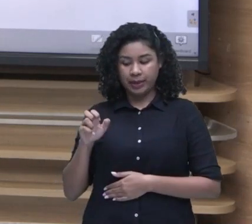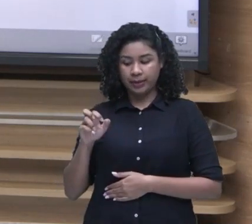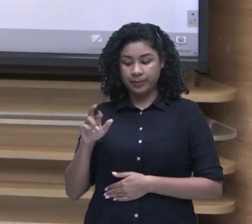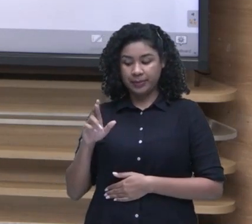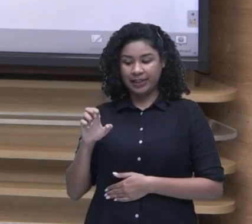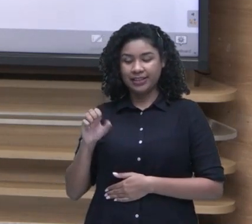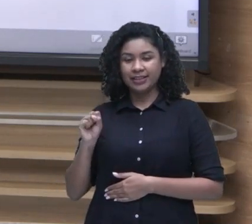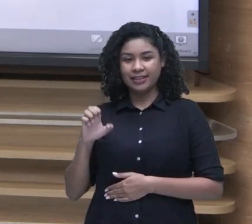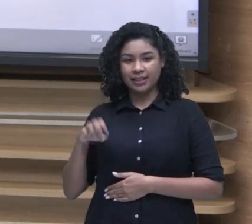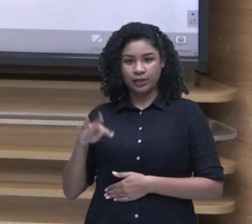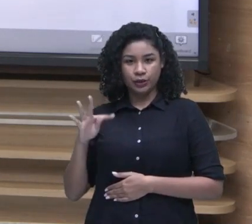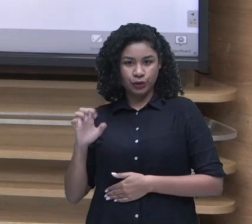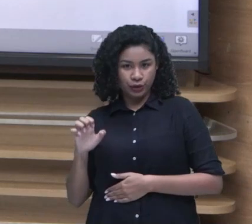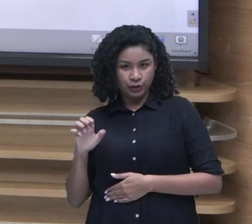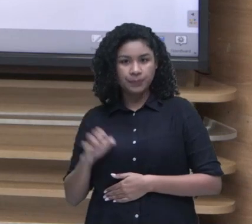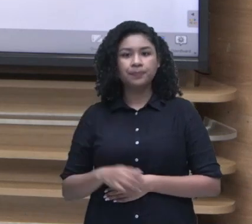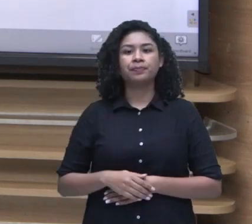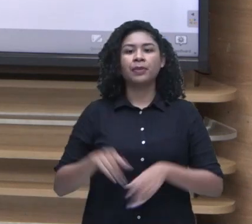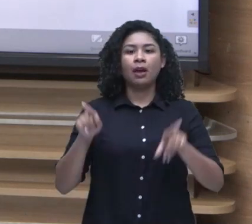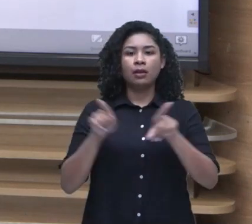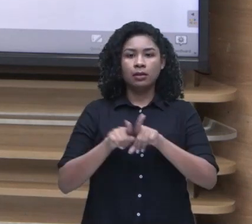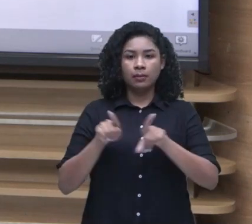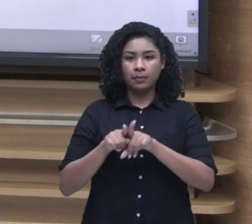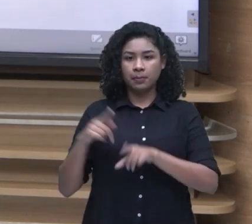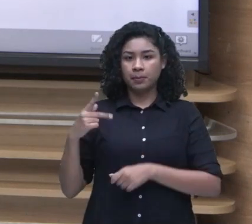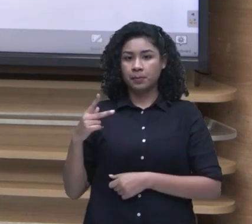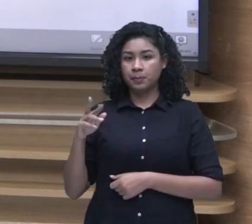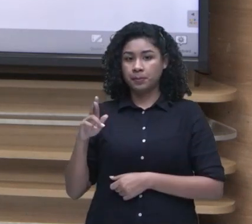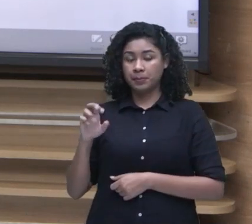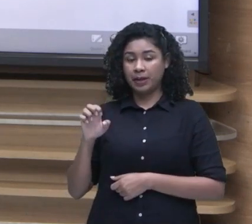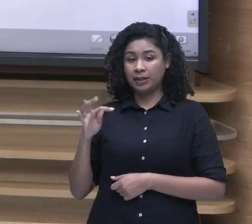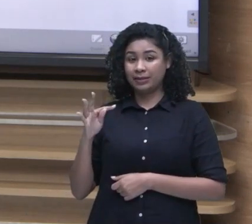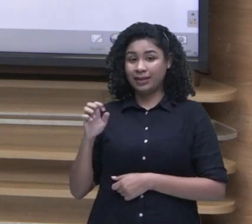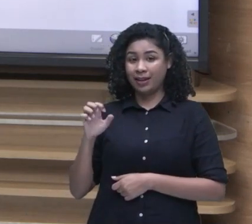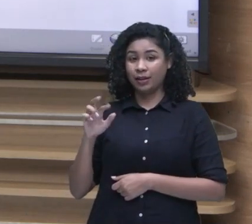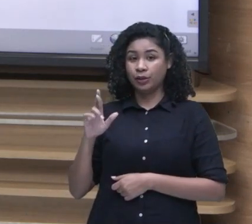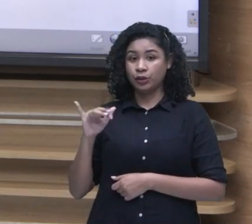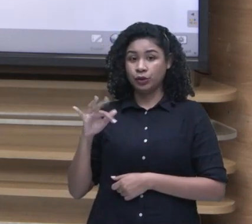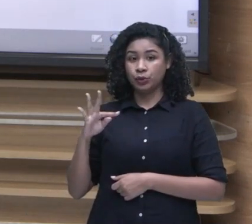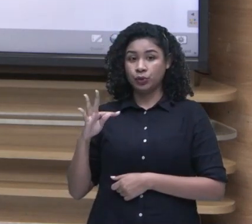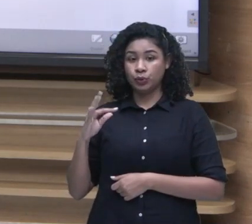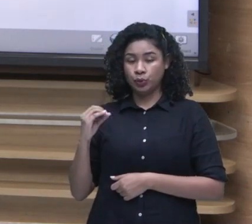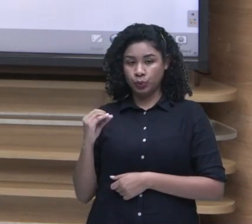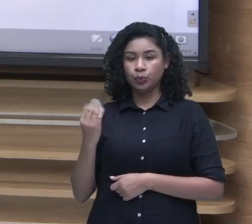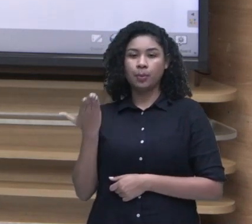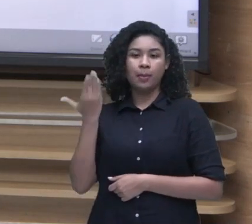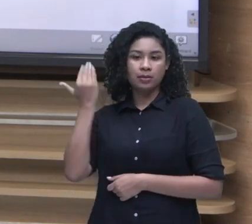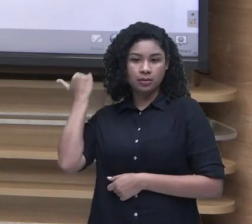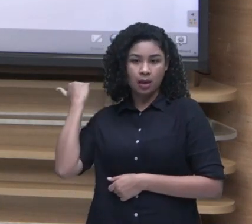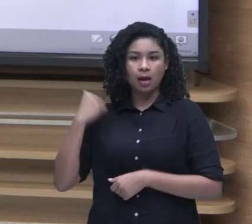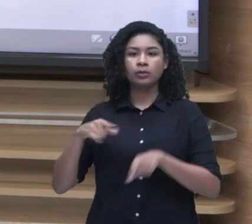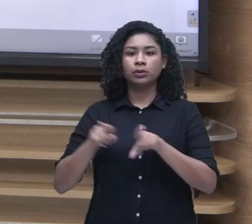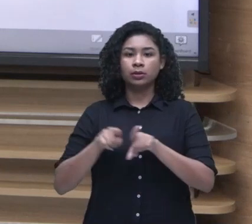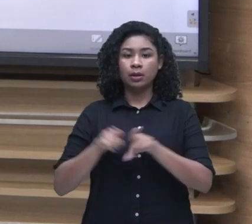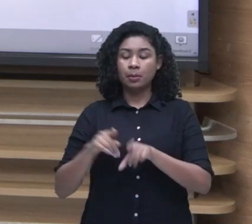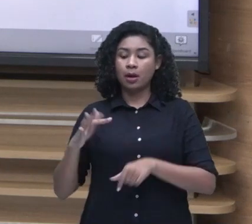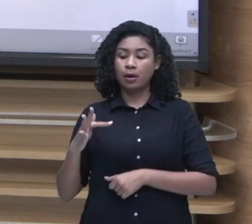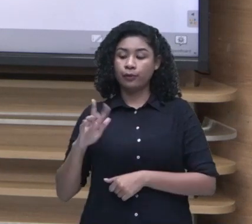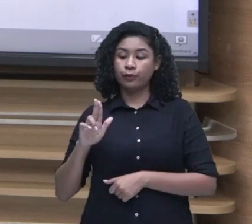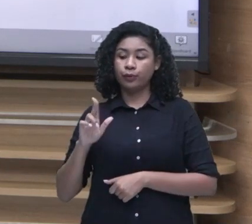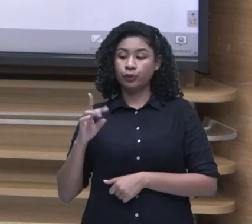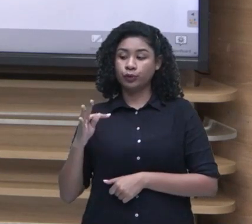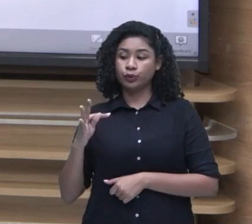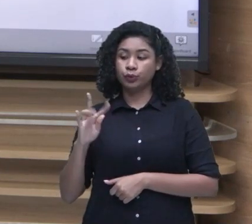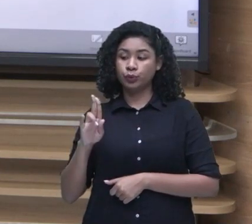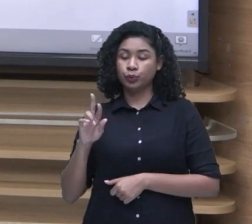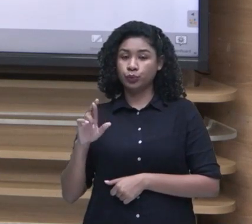o pretérito passado, Então, as pessoas verbais são eu,